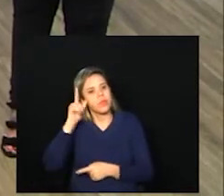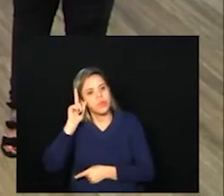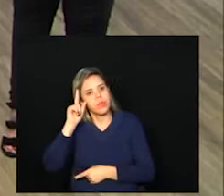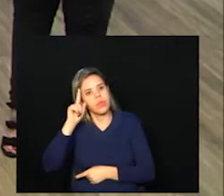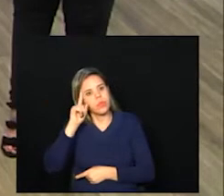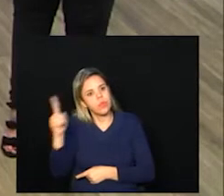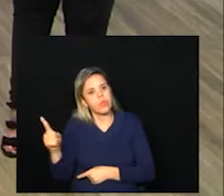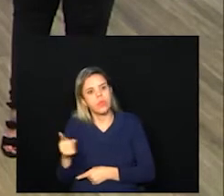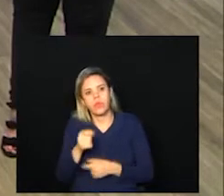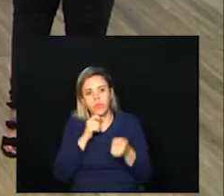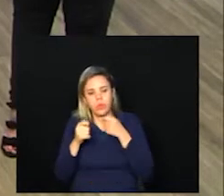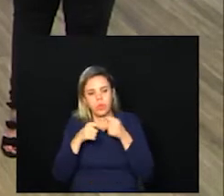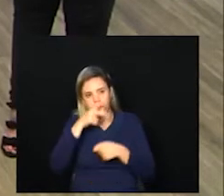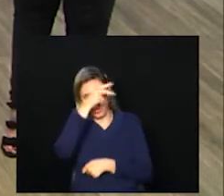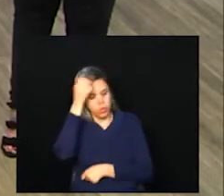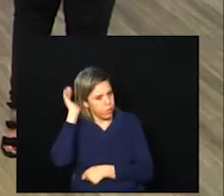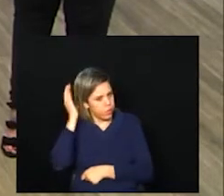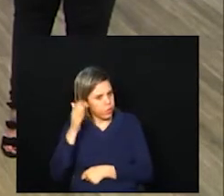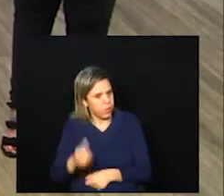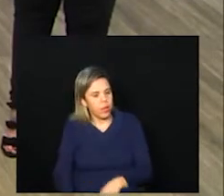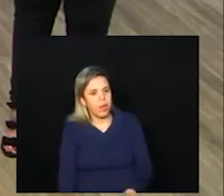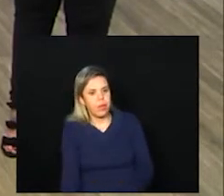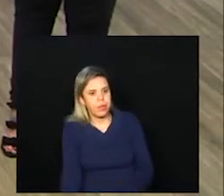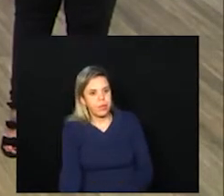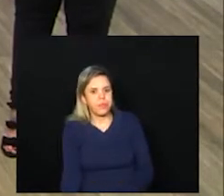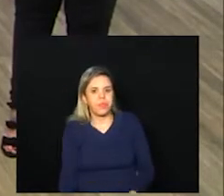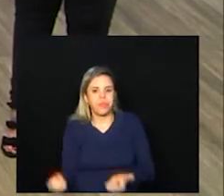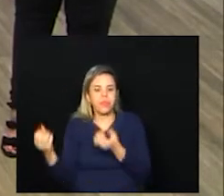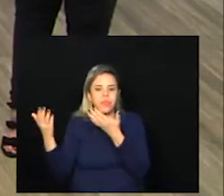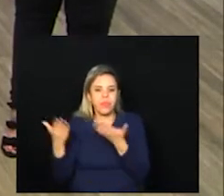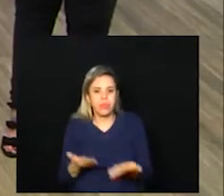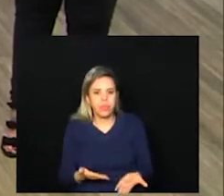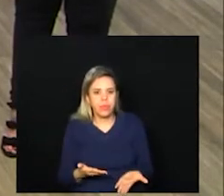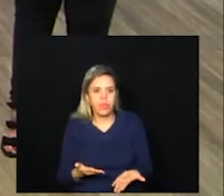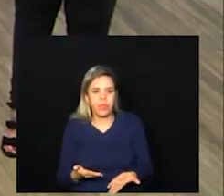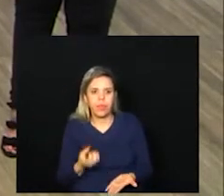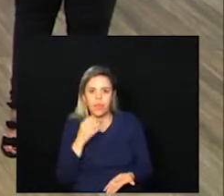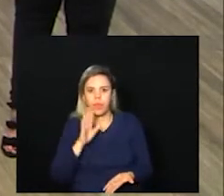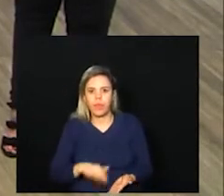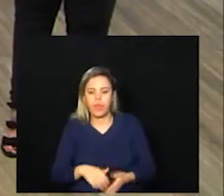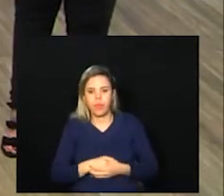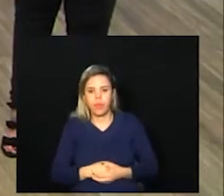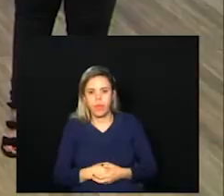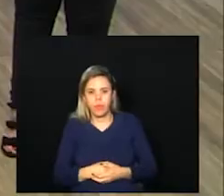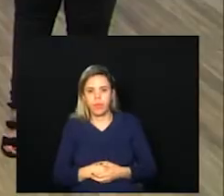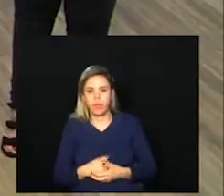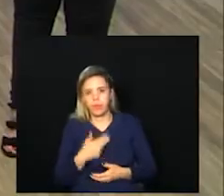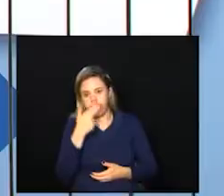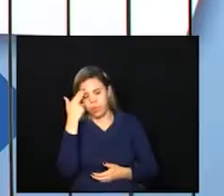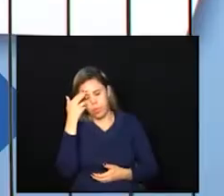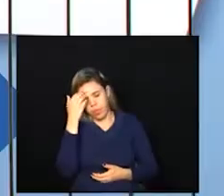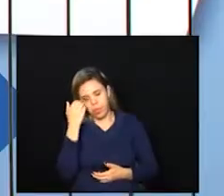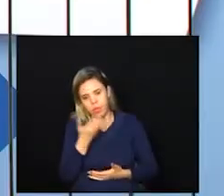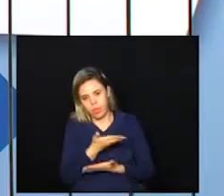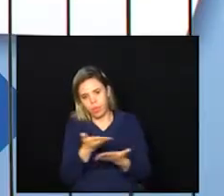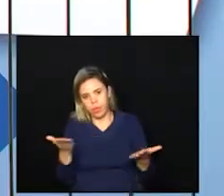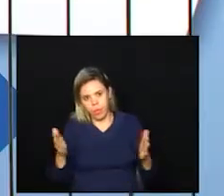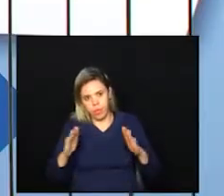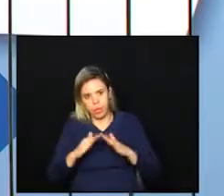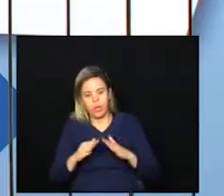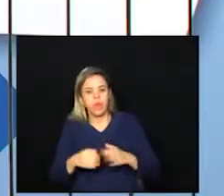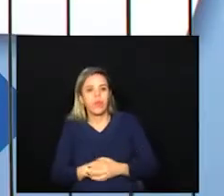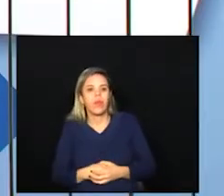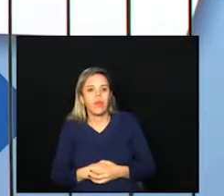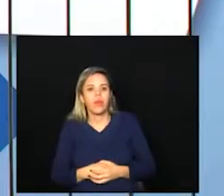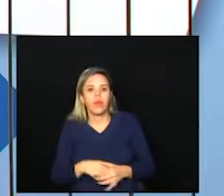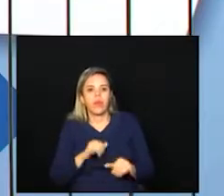dia de coletiva do prefeito Dário Saad. Seja bem-vinda e boa tarde. Boa tarde, Gabriel. Boa tarde a você de casa. E